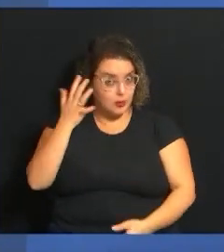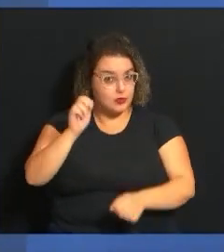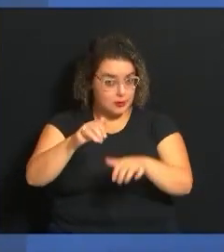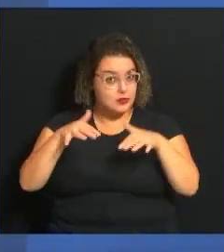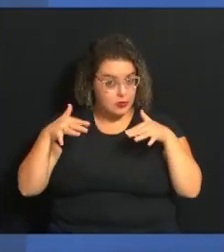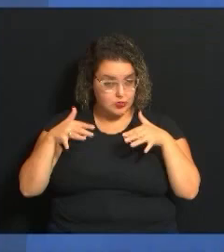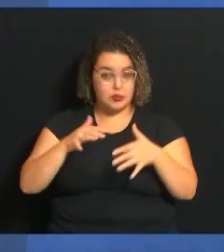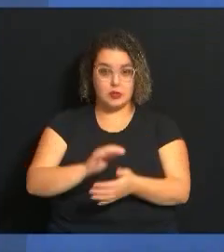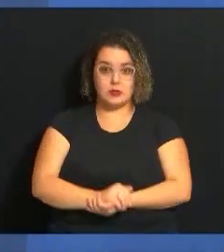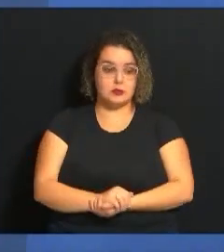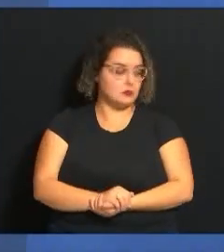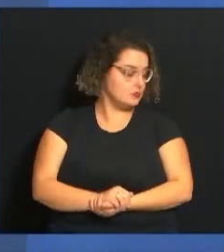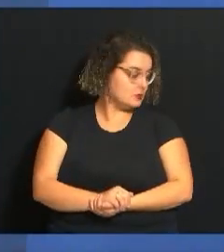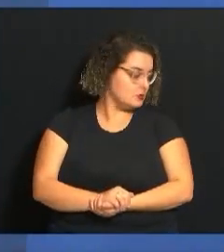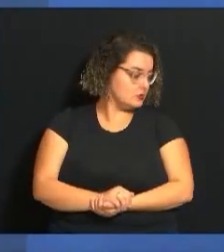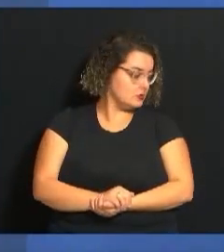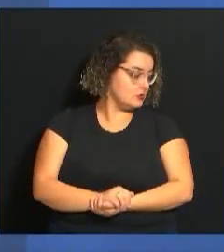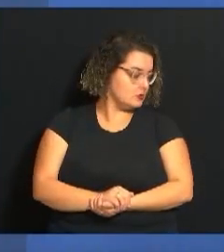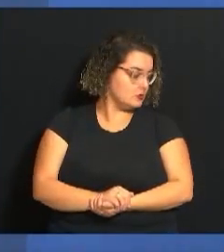pública.